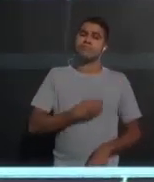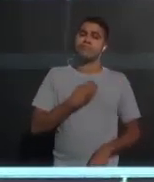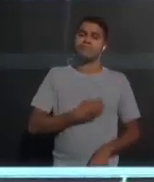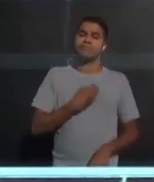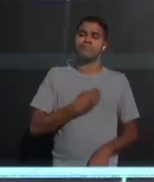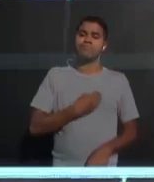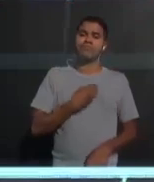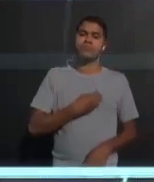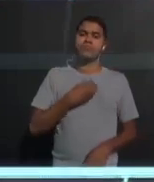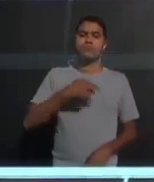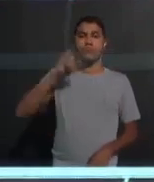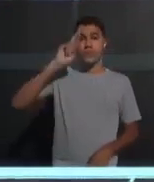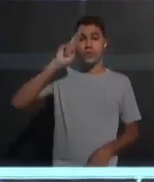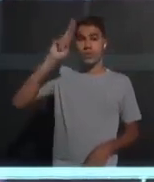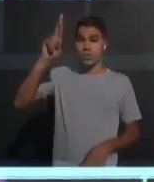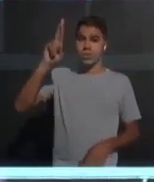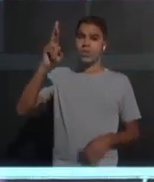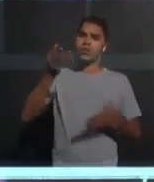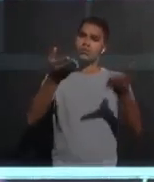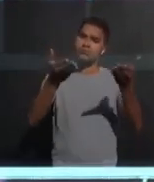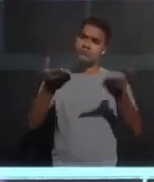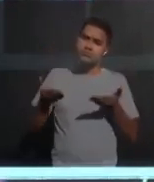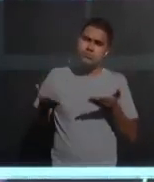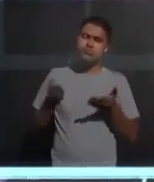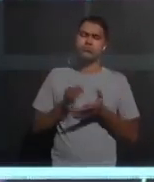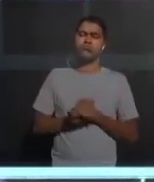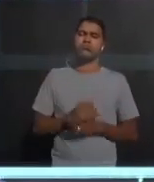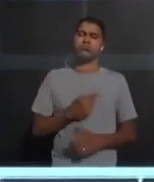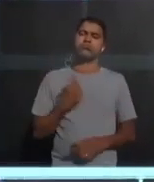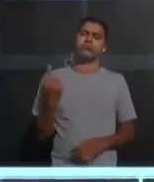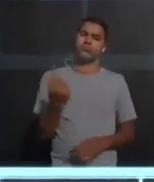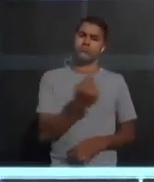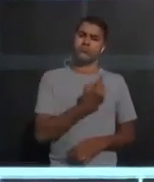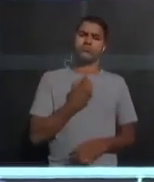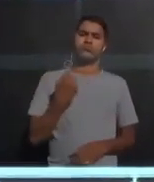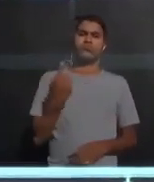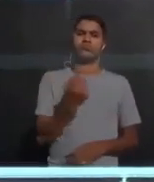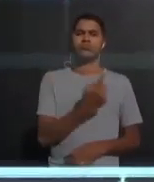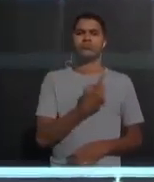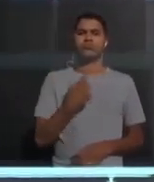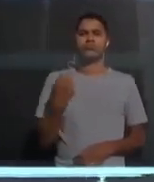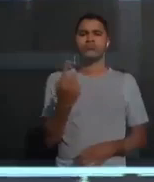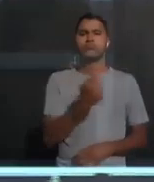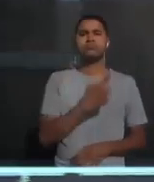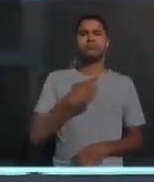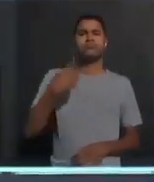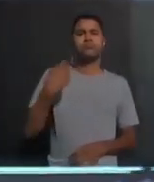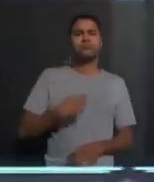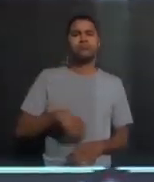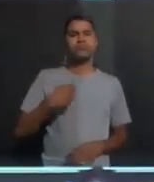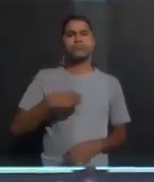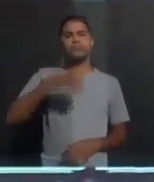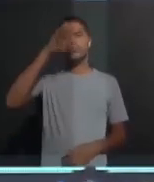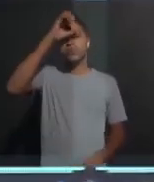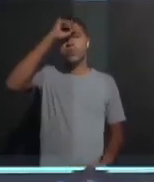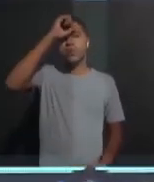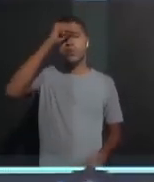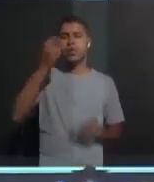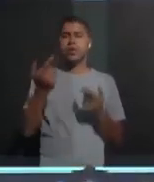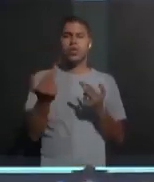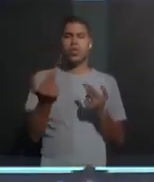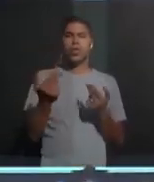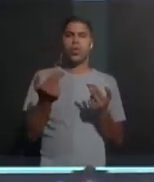que o senhor nos convida nós precisamos aprender a viver como crianças